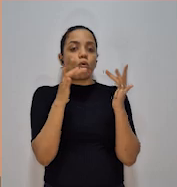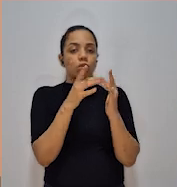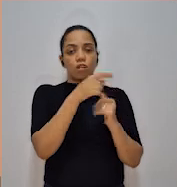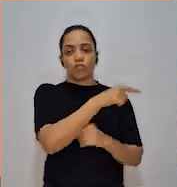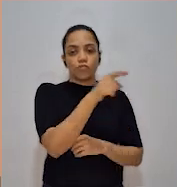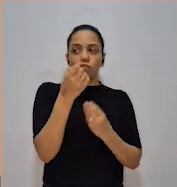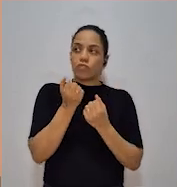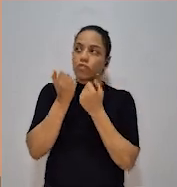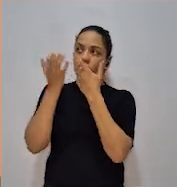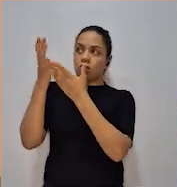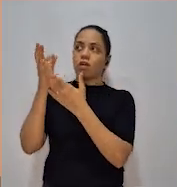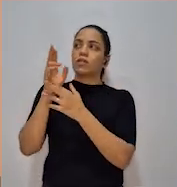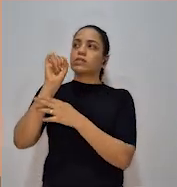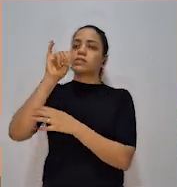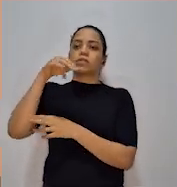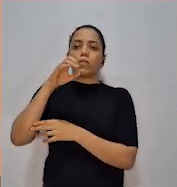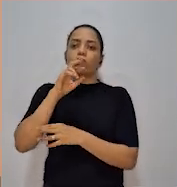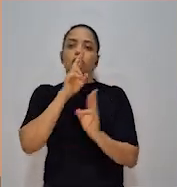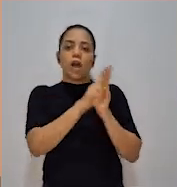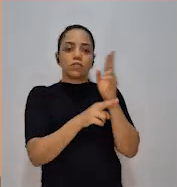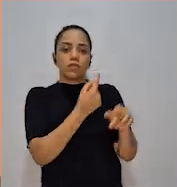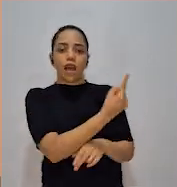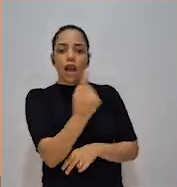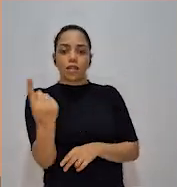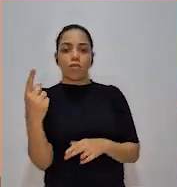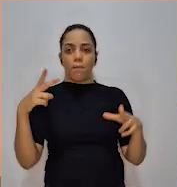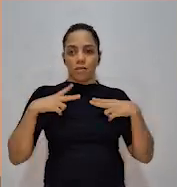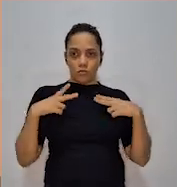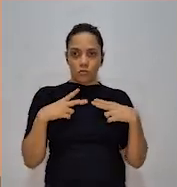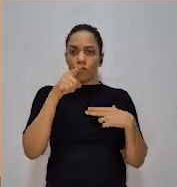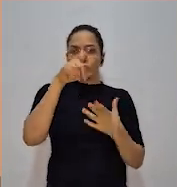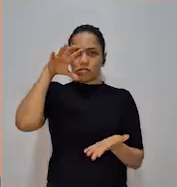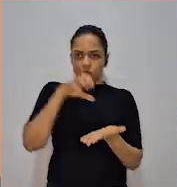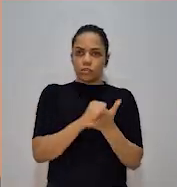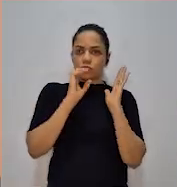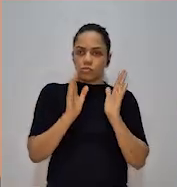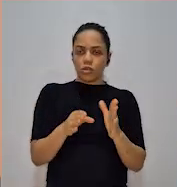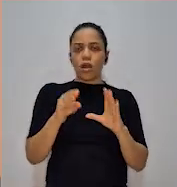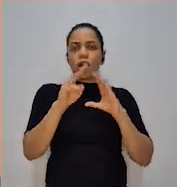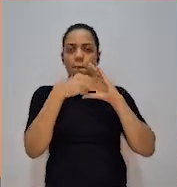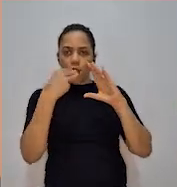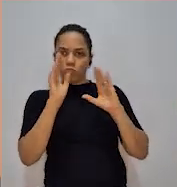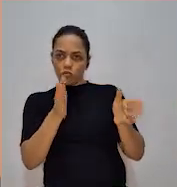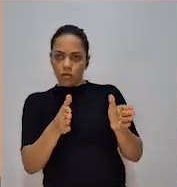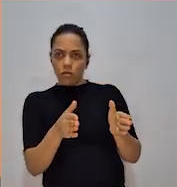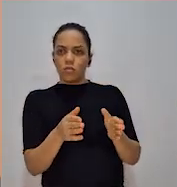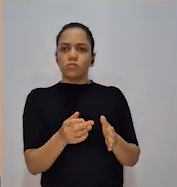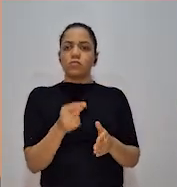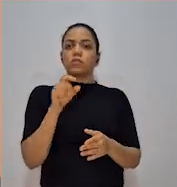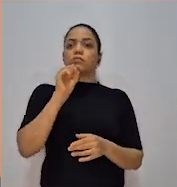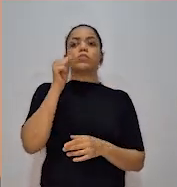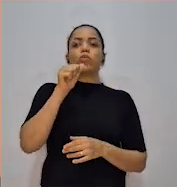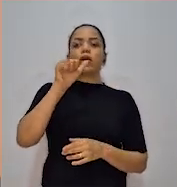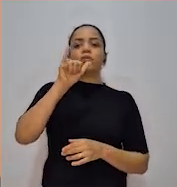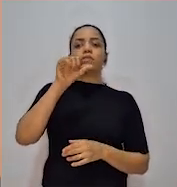Simone responder para vocês. Todos fizeram inscrição. Se não fizeram, coloquem aqui o e-mail, o contato de vocês, para que a Simone